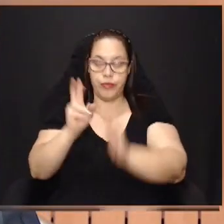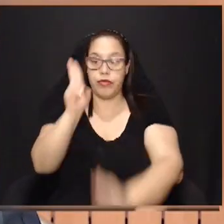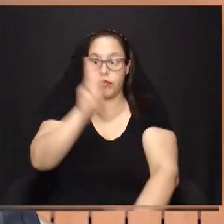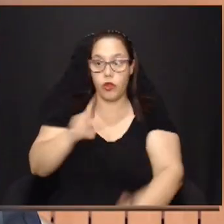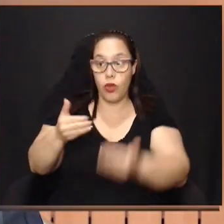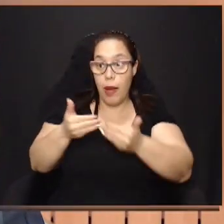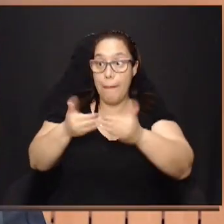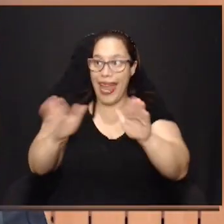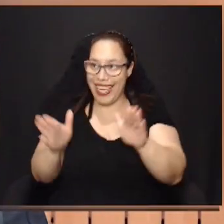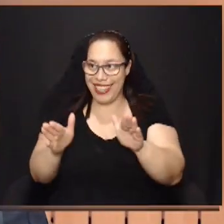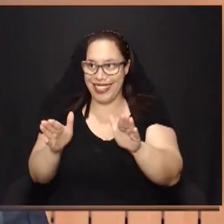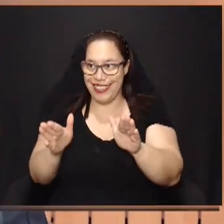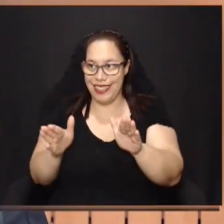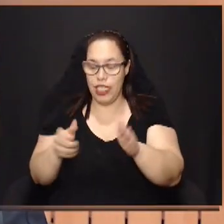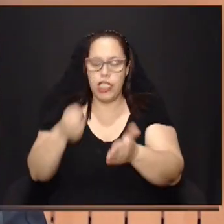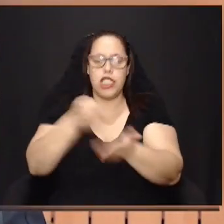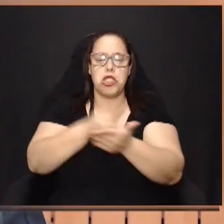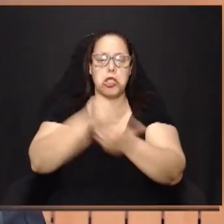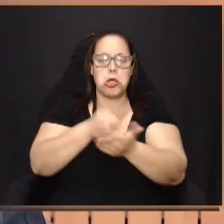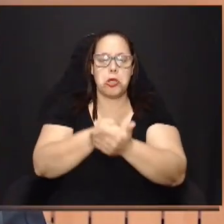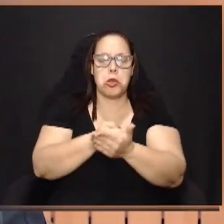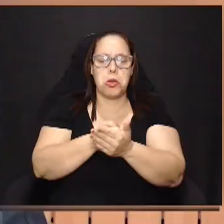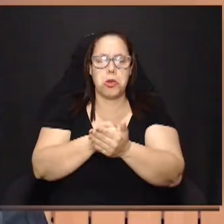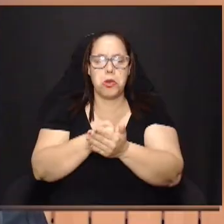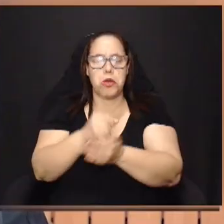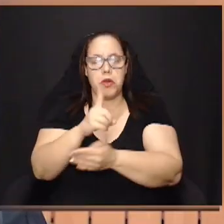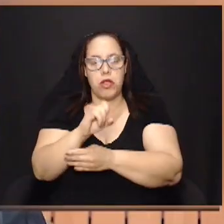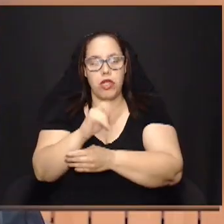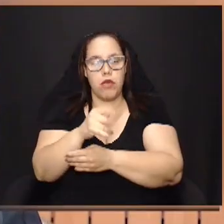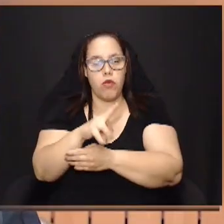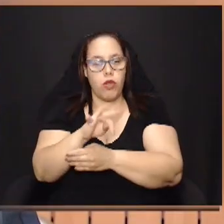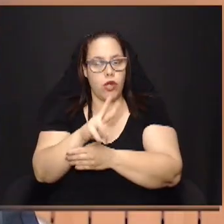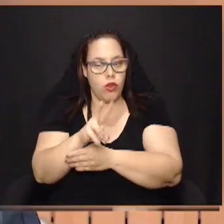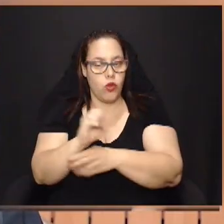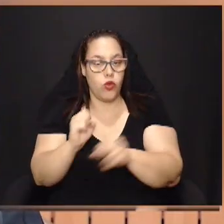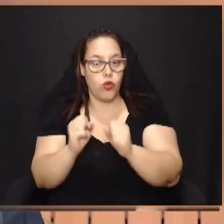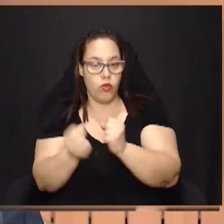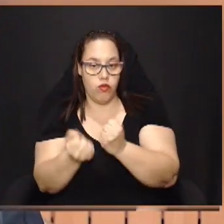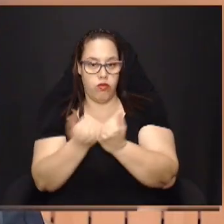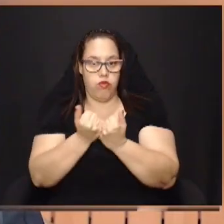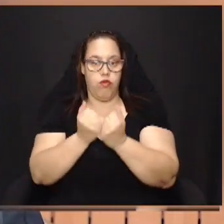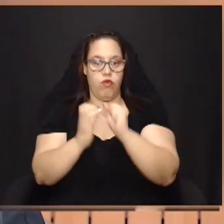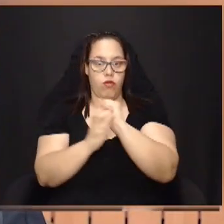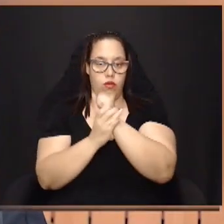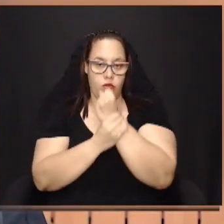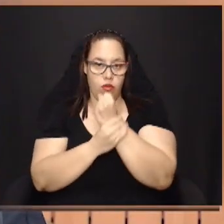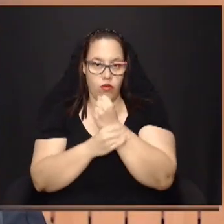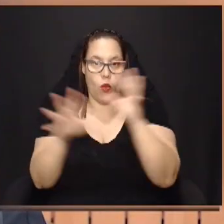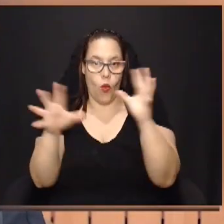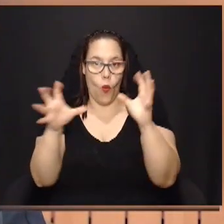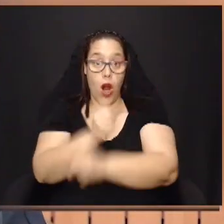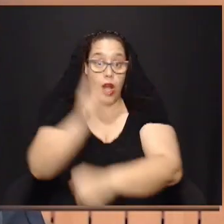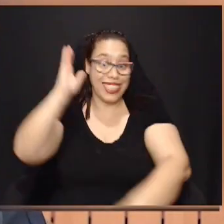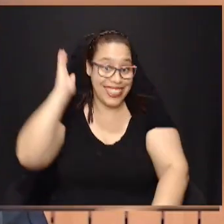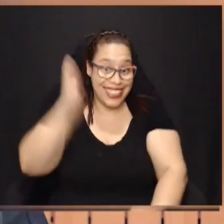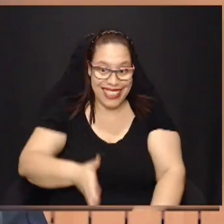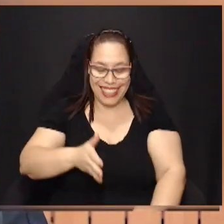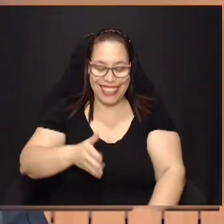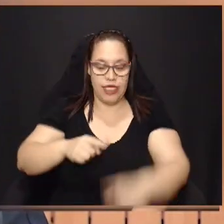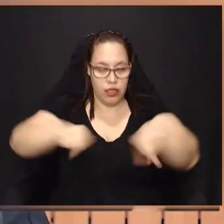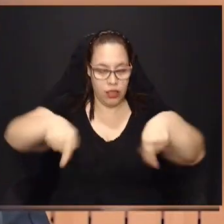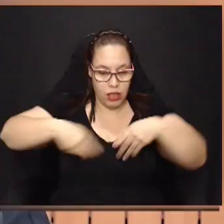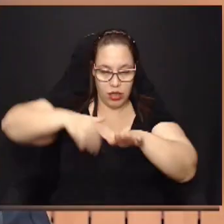a obrigatoriedade da instalação de dispositivos de proteção e desligamento imediato em piscinas de uso